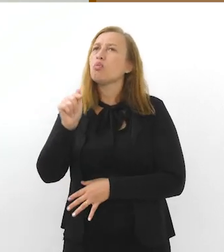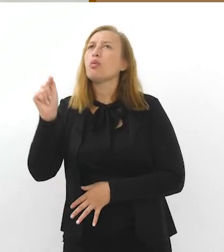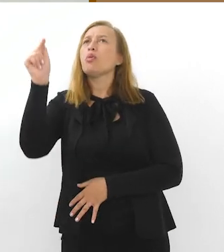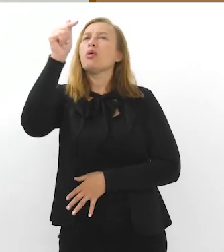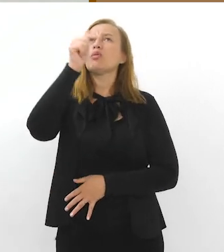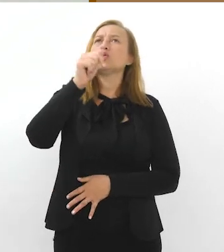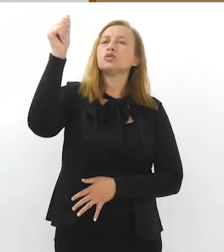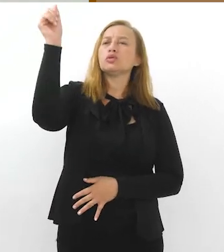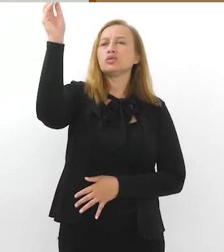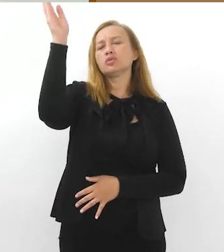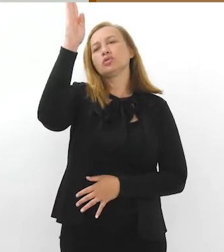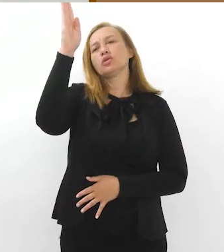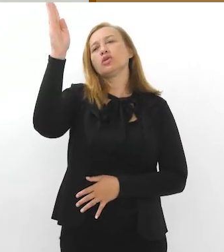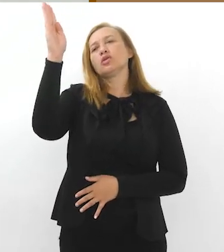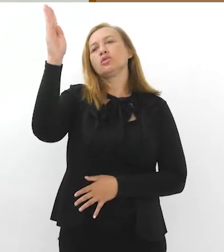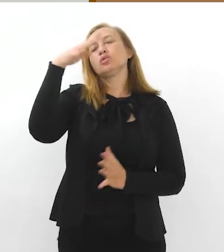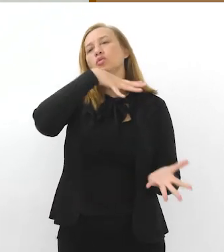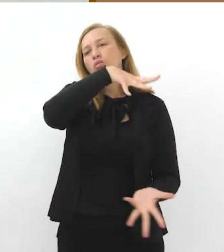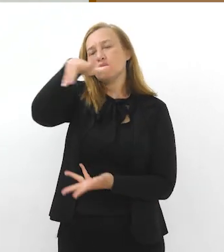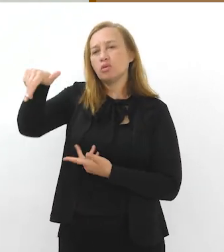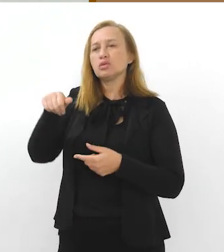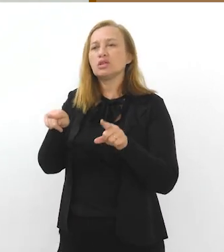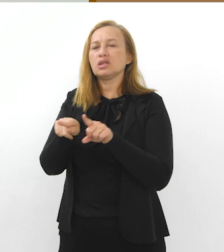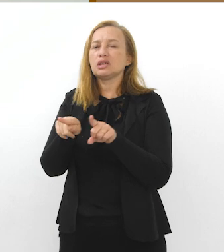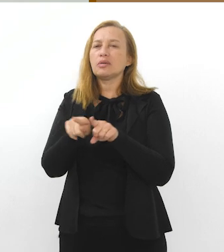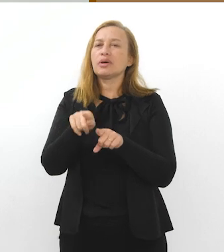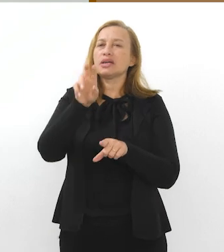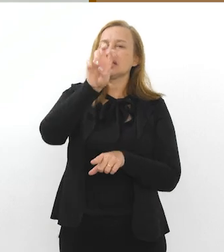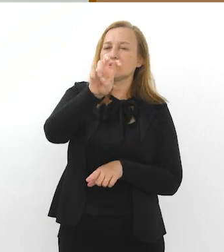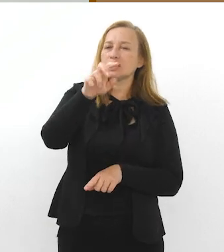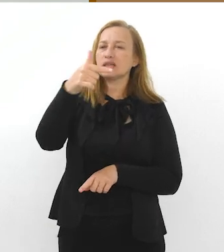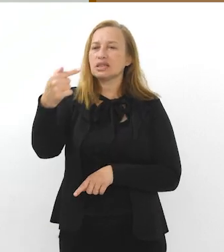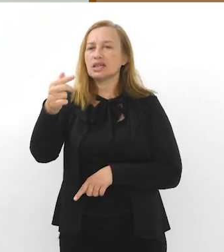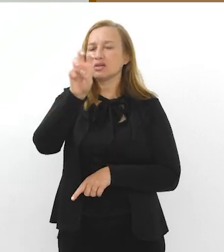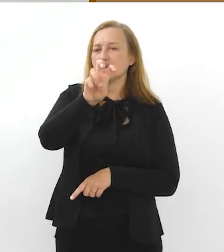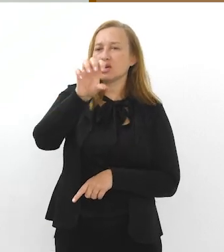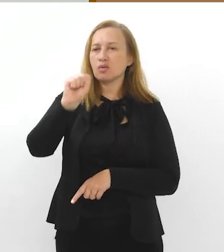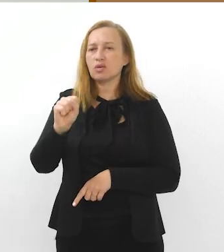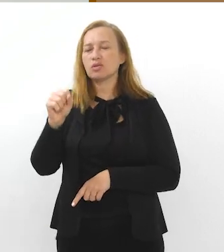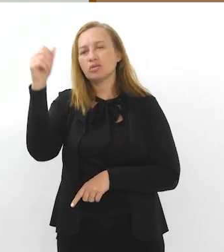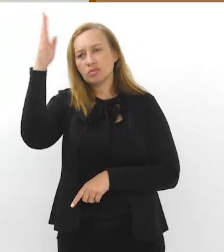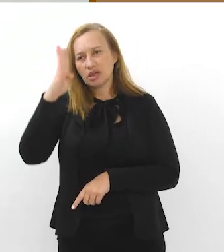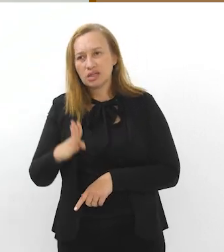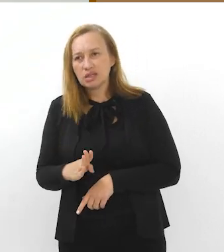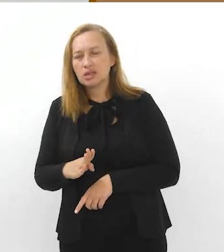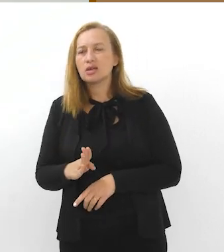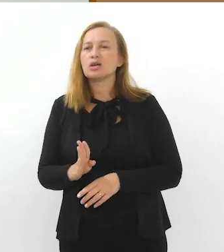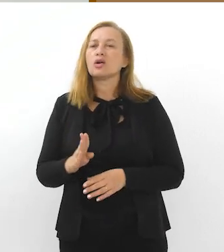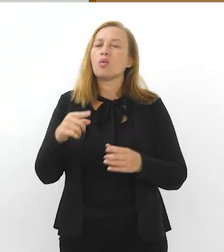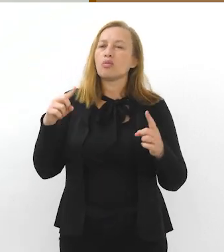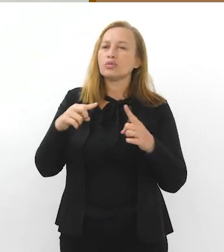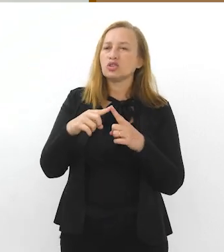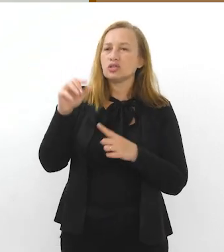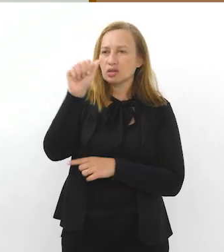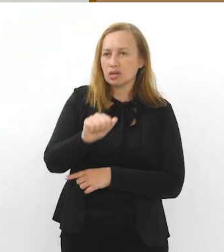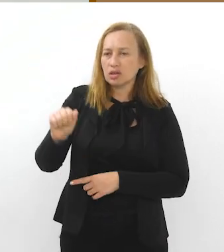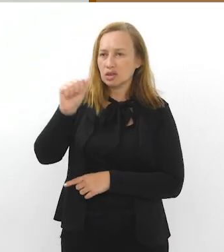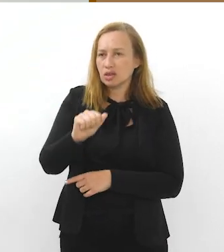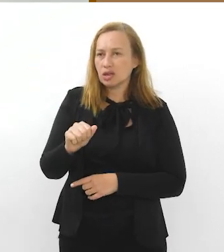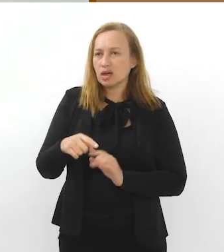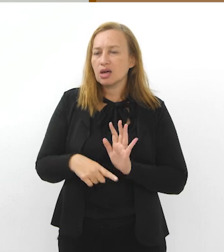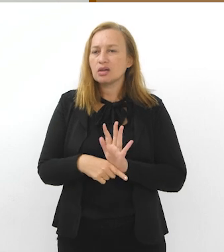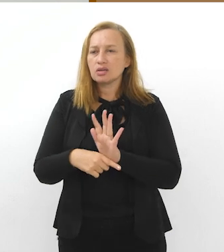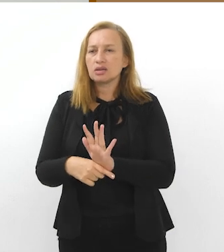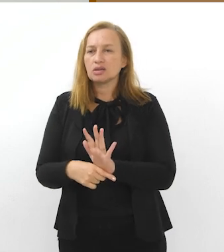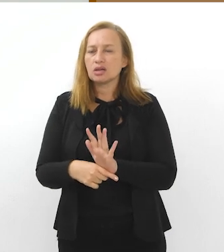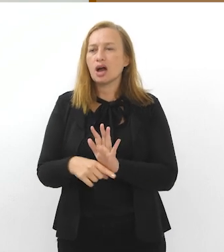57 ou 58 no Brasil, e o objetivo da associação é proporcionar ao artista que